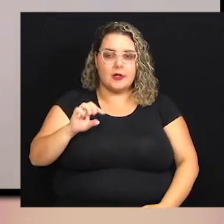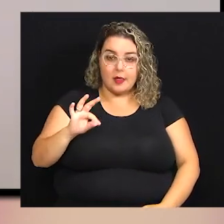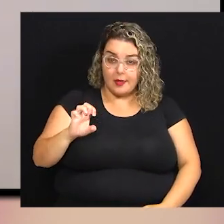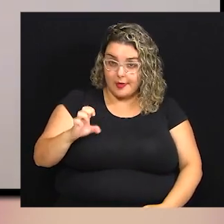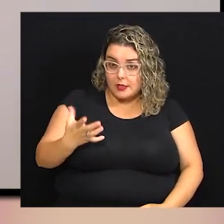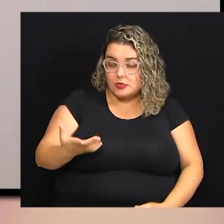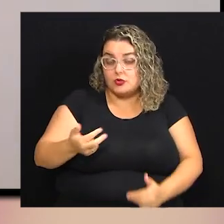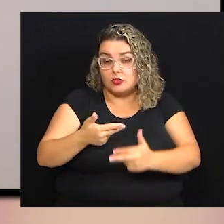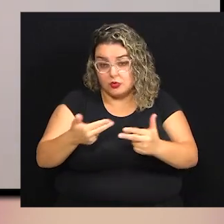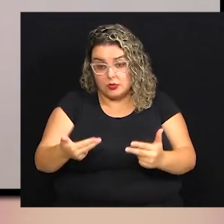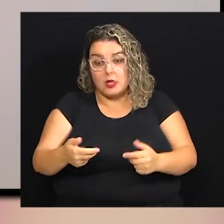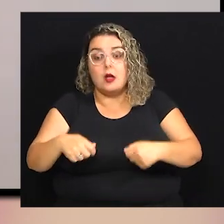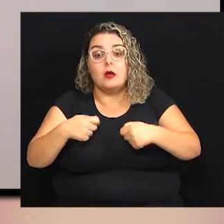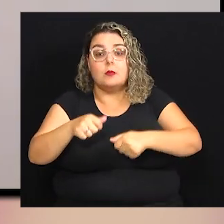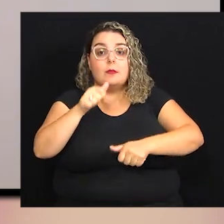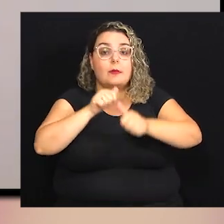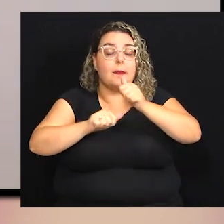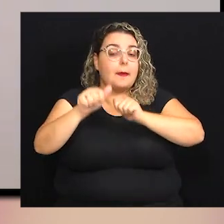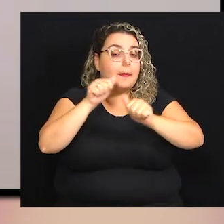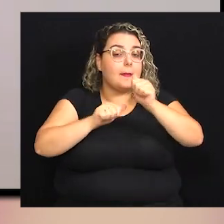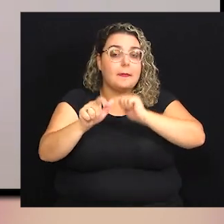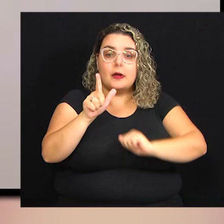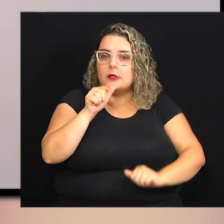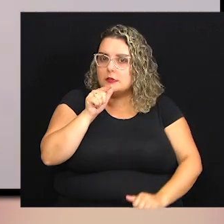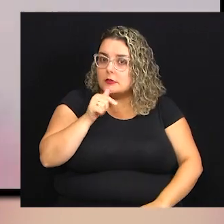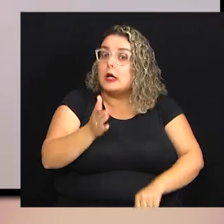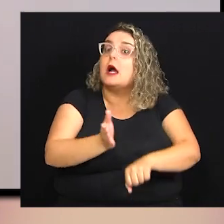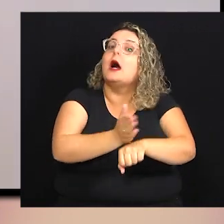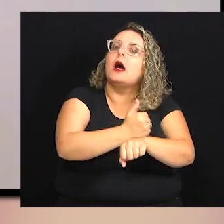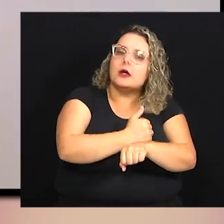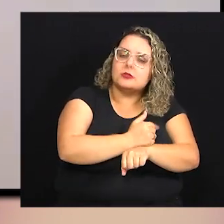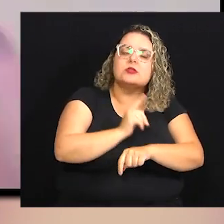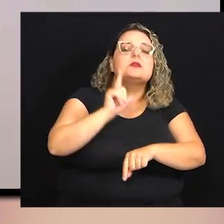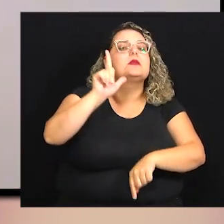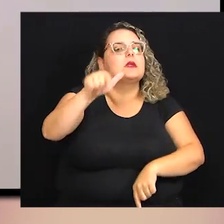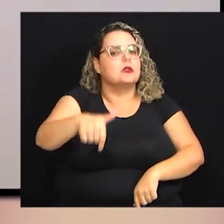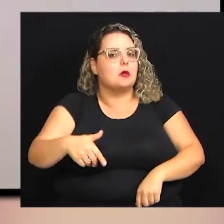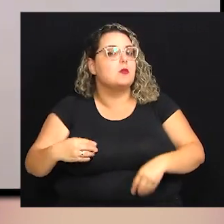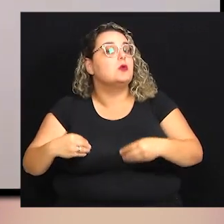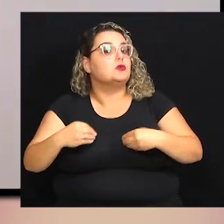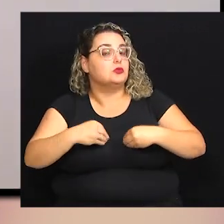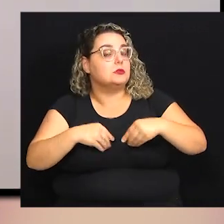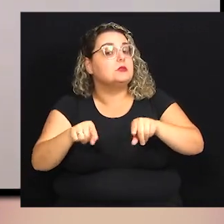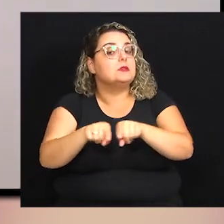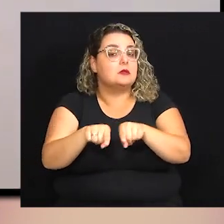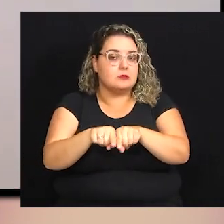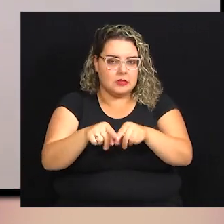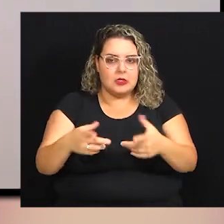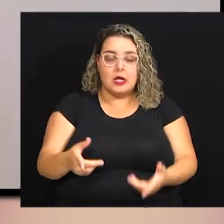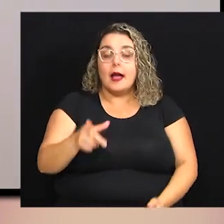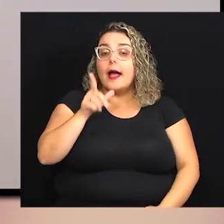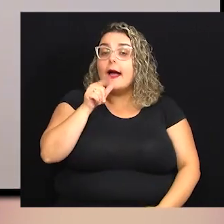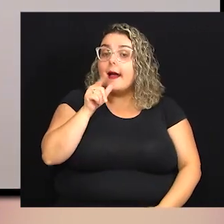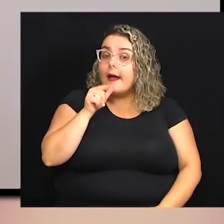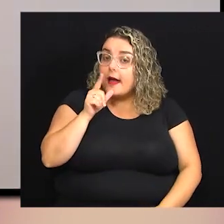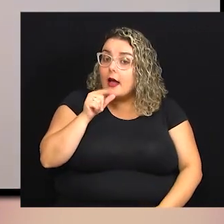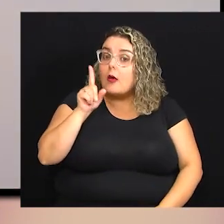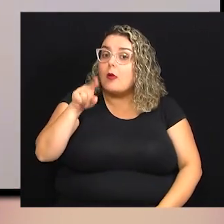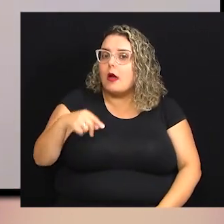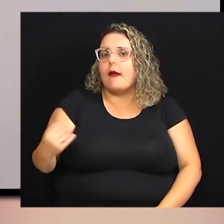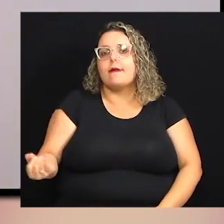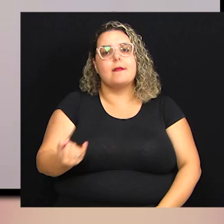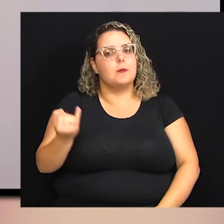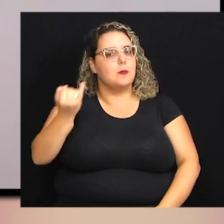alguma coisa, é preciso se hidratar muito antes e depois desse exame. Então, a água, ela